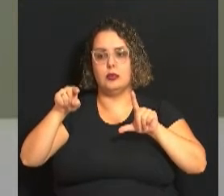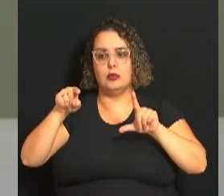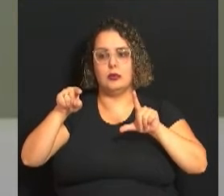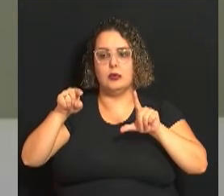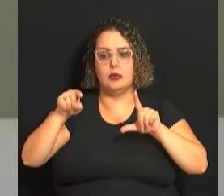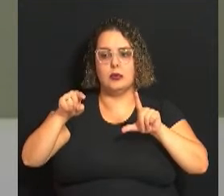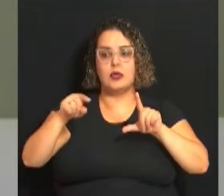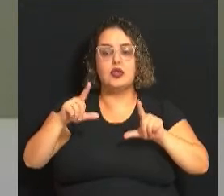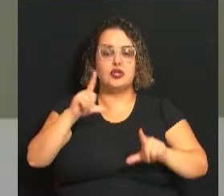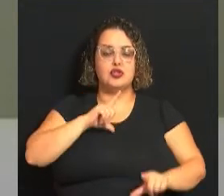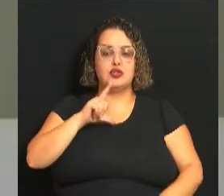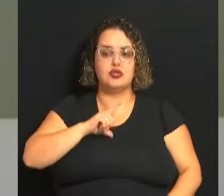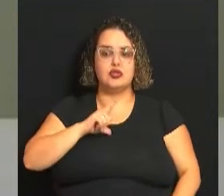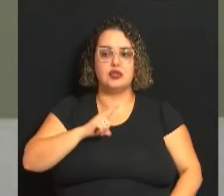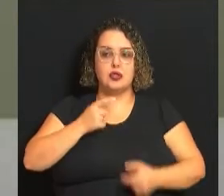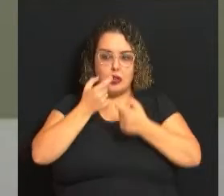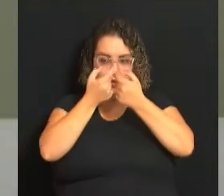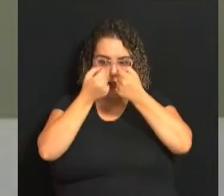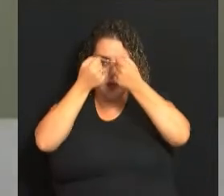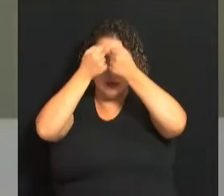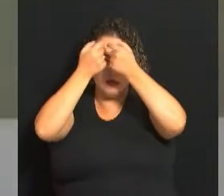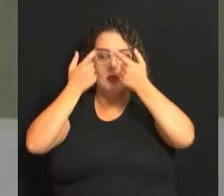susceptibilidade ao câncer de cérebro.